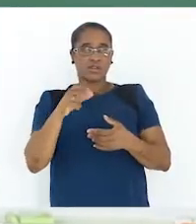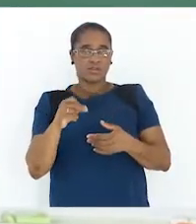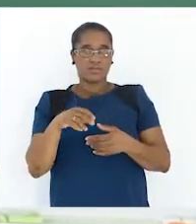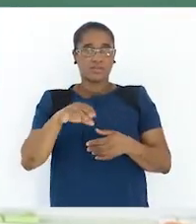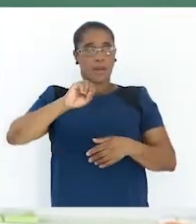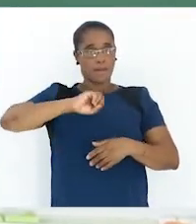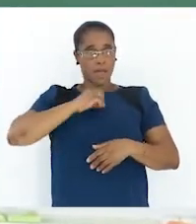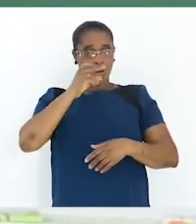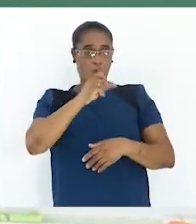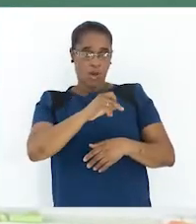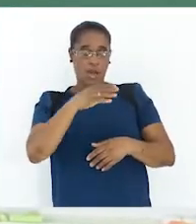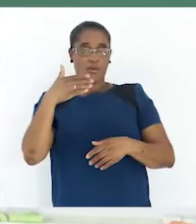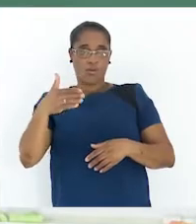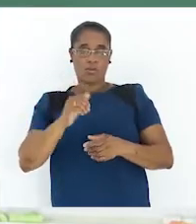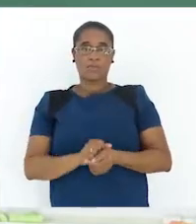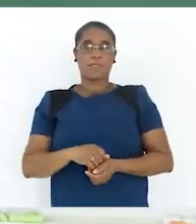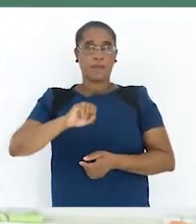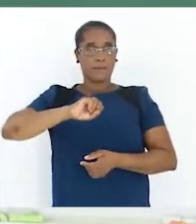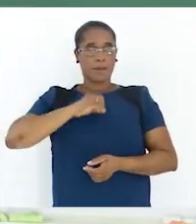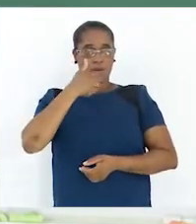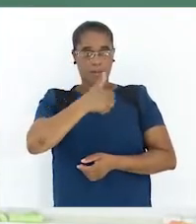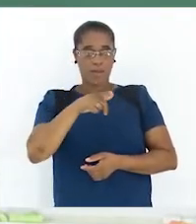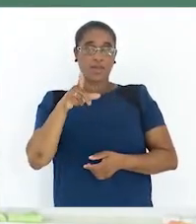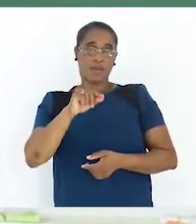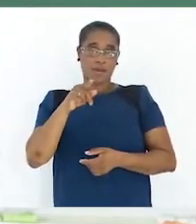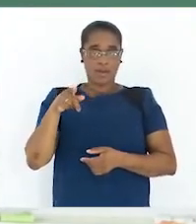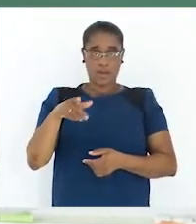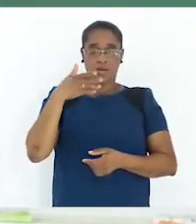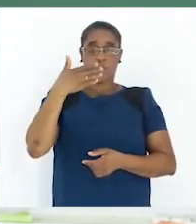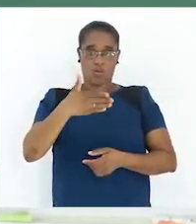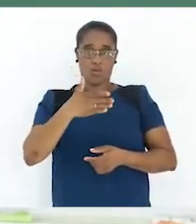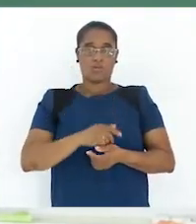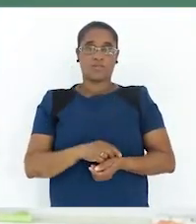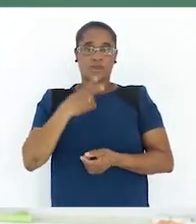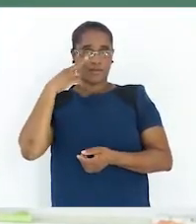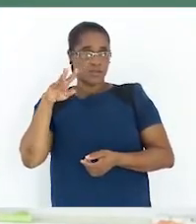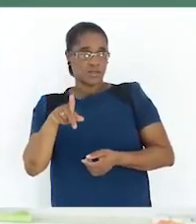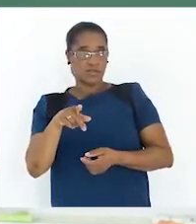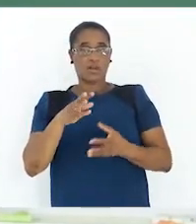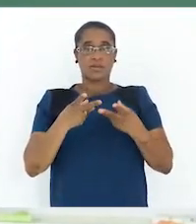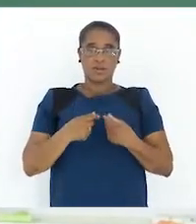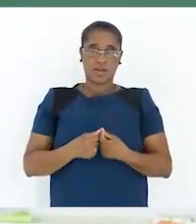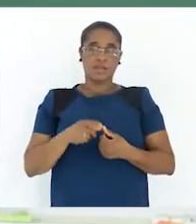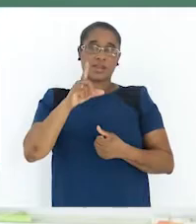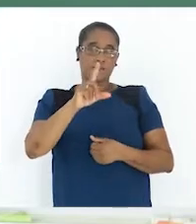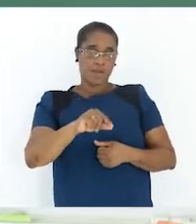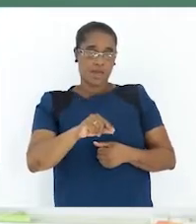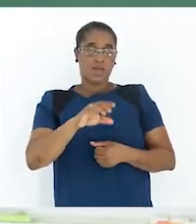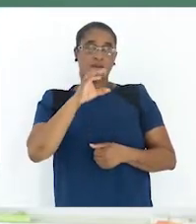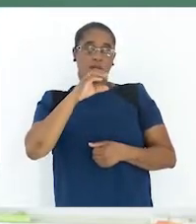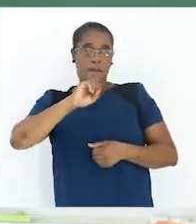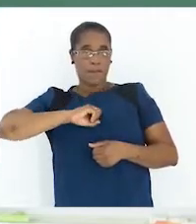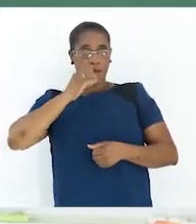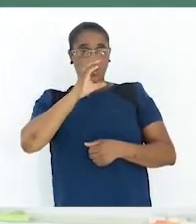O meu B também é aqui 1. Os invisíveis da matemática. E o meu C é